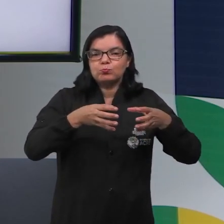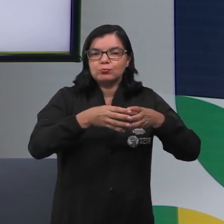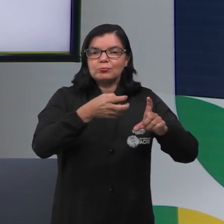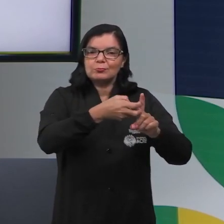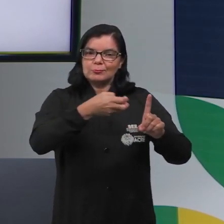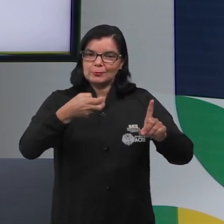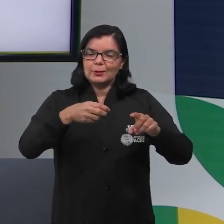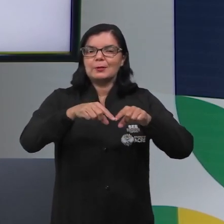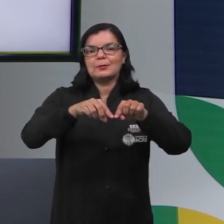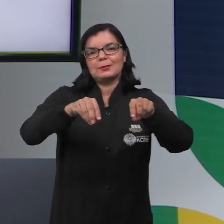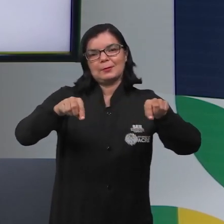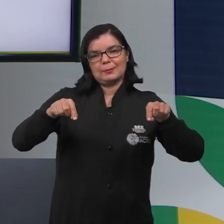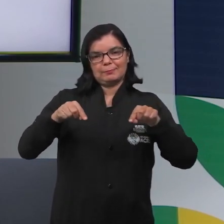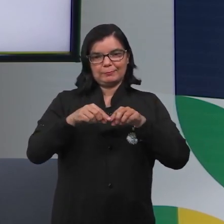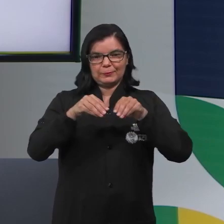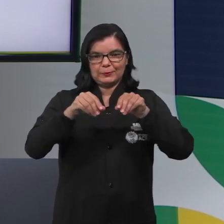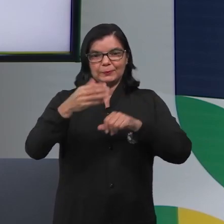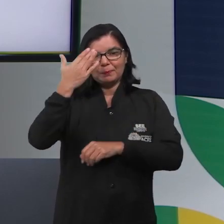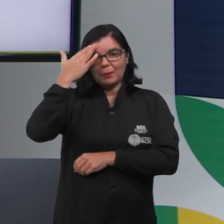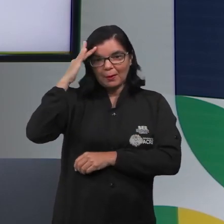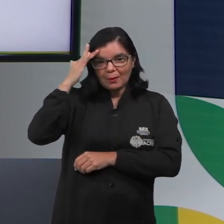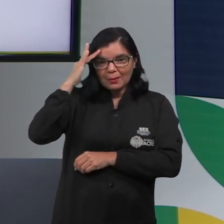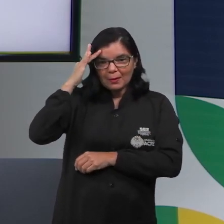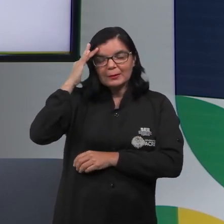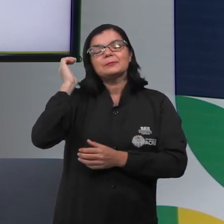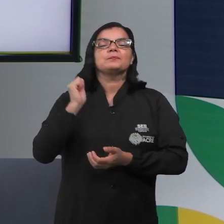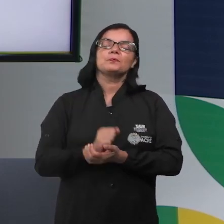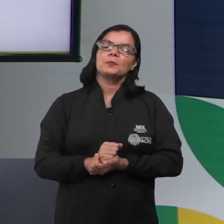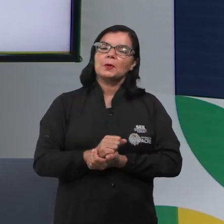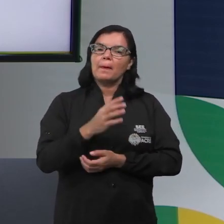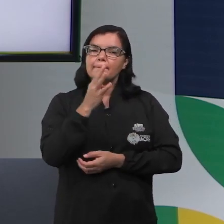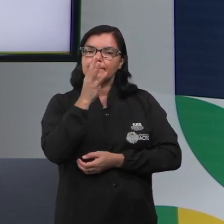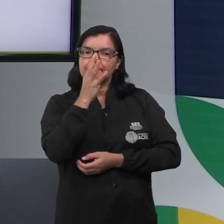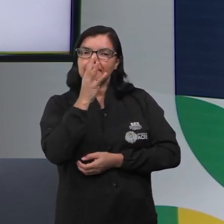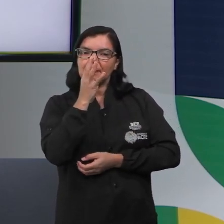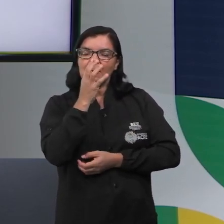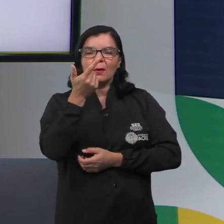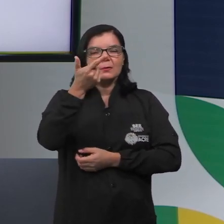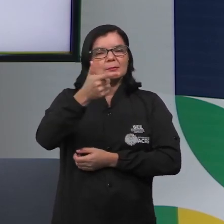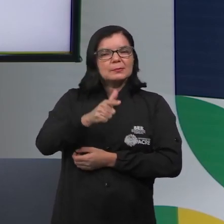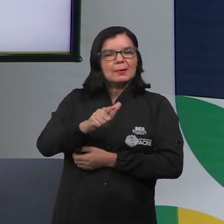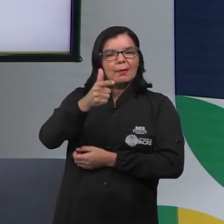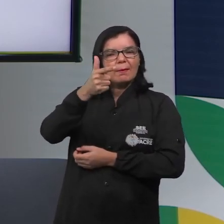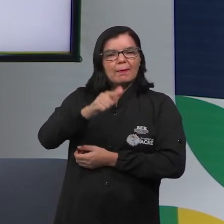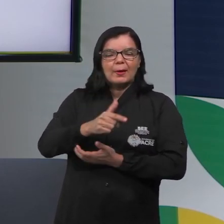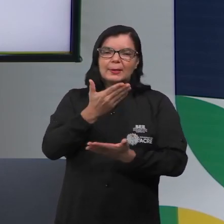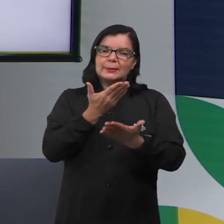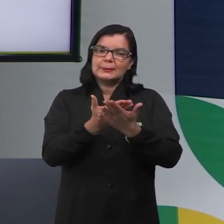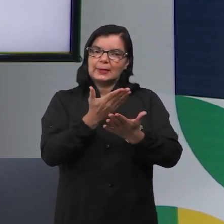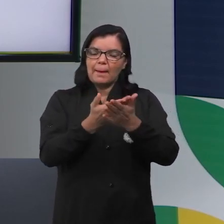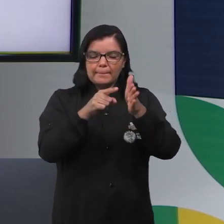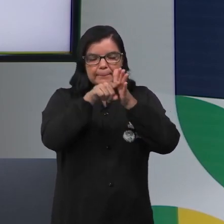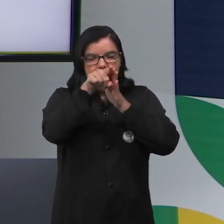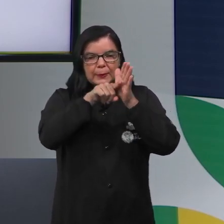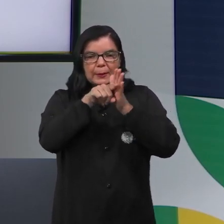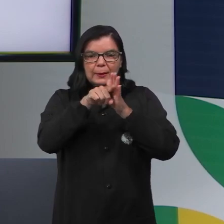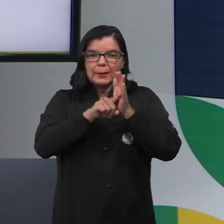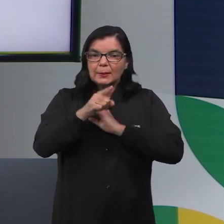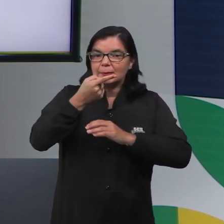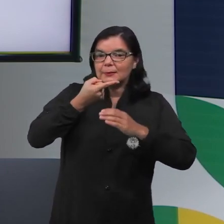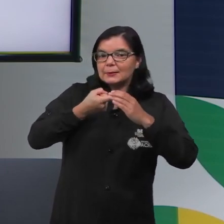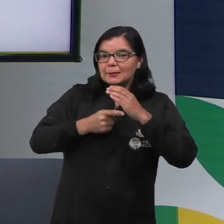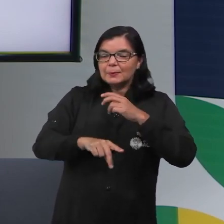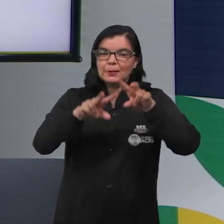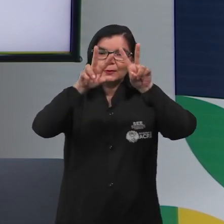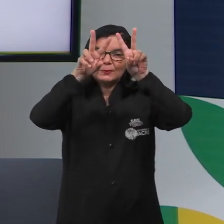suas terras. Compreenderam? Você pode assistir várias vezes essa aula, pesquisar, se aprofundar